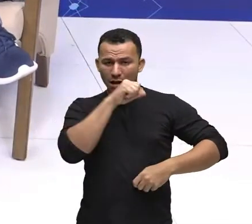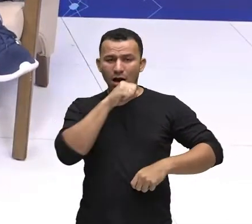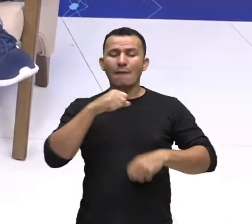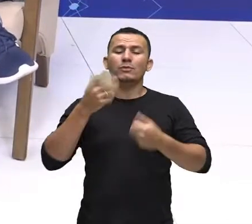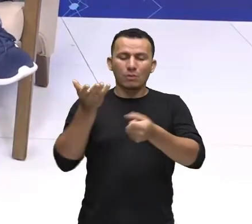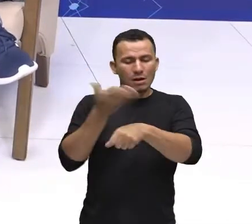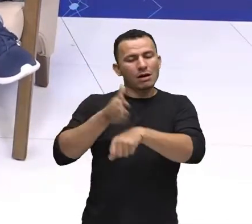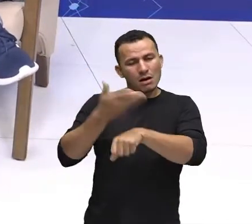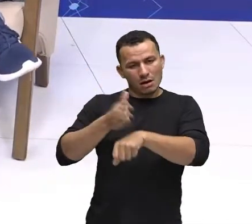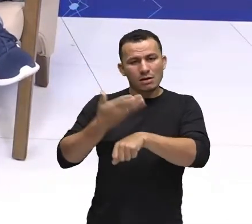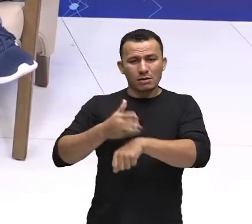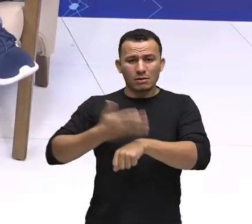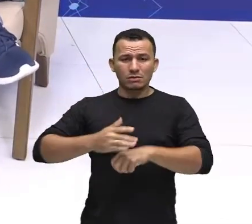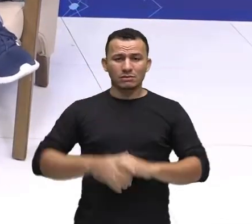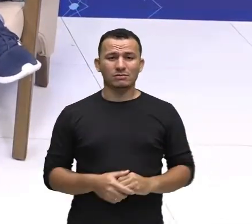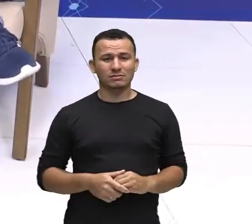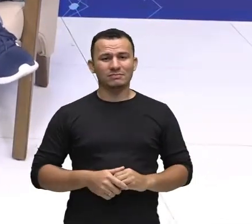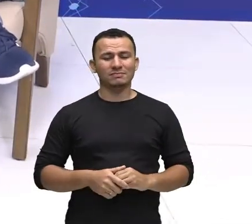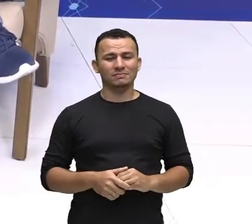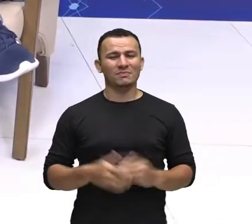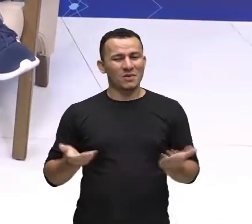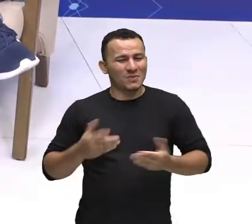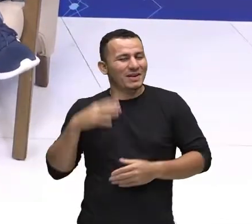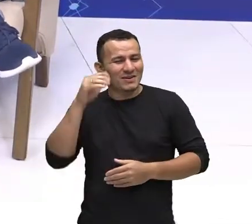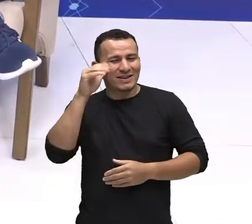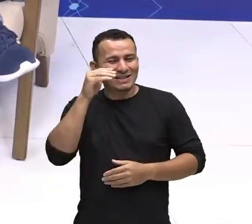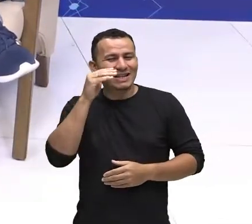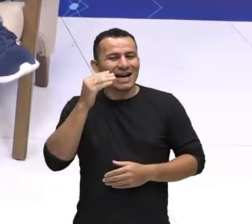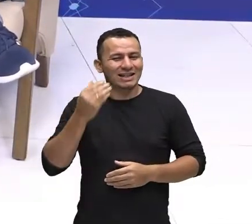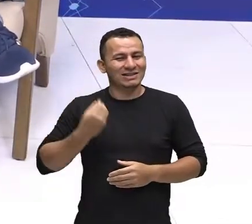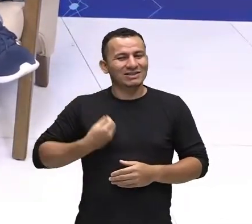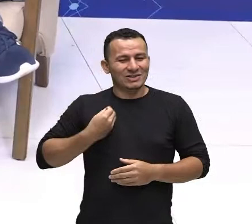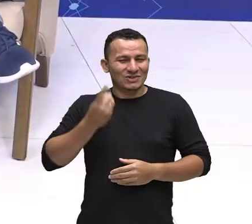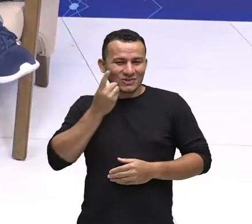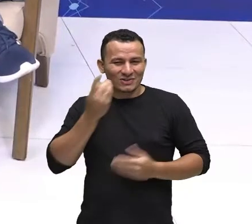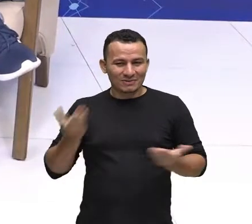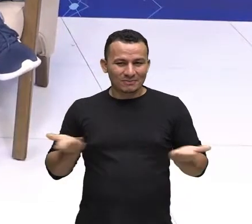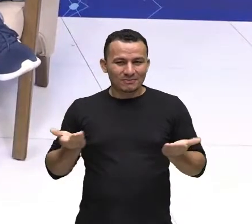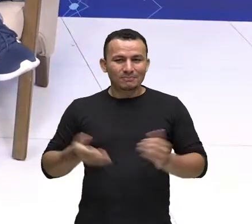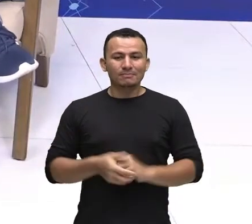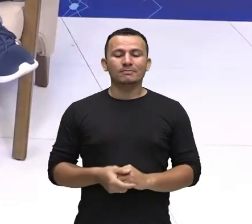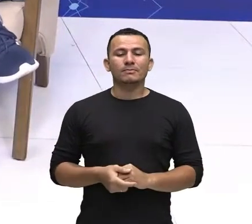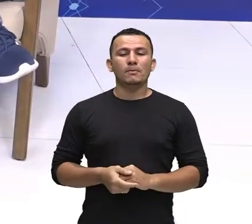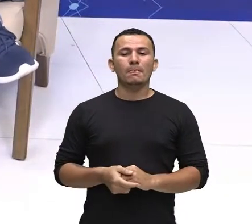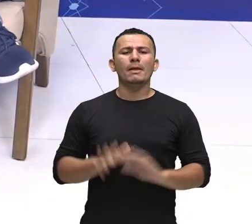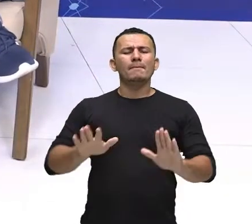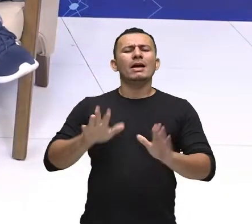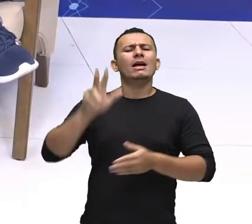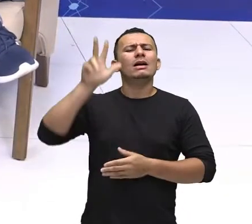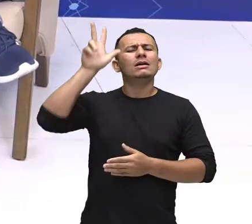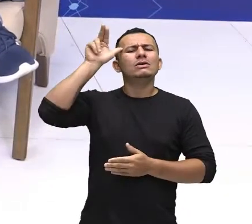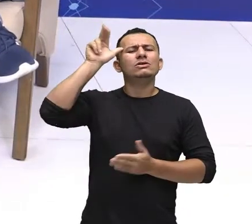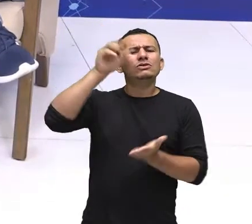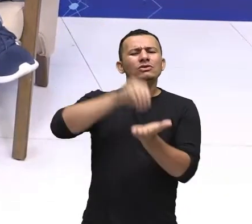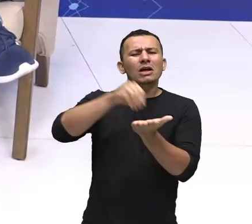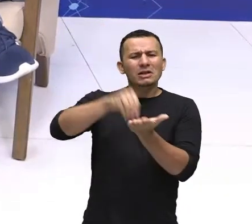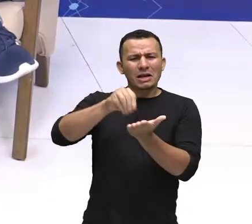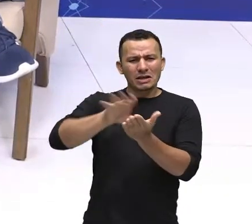deixar aqui, um momento de curiosidade do dia para vocês. Professor Paulo, nos responda. Xadrez é um esporte?